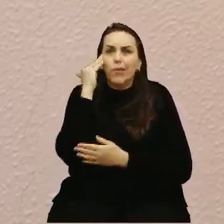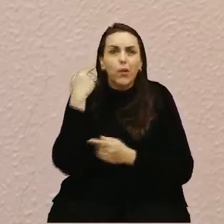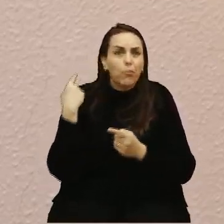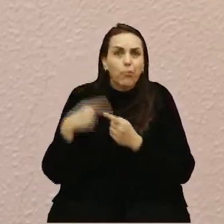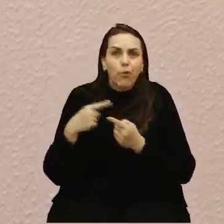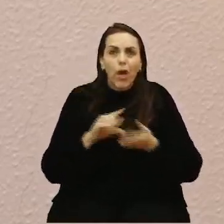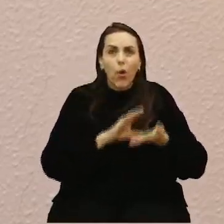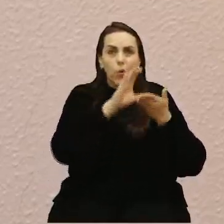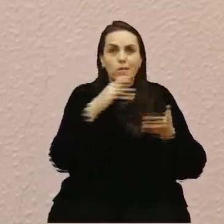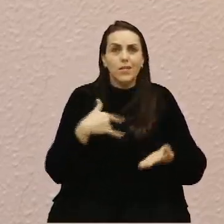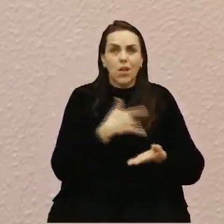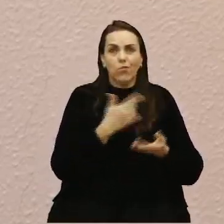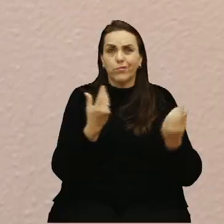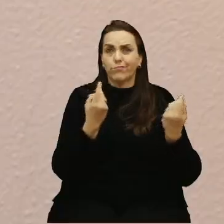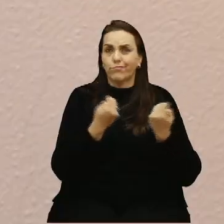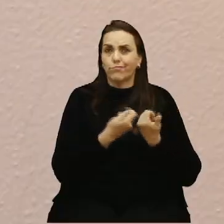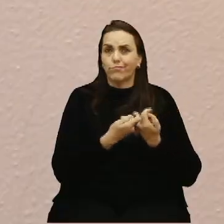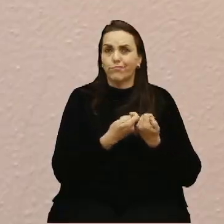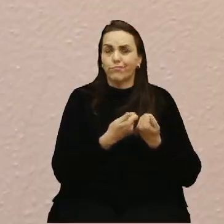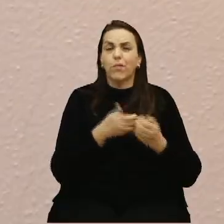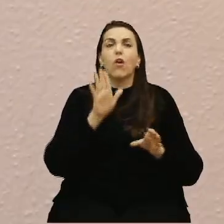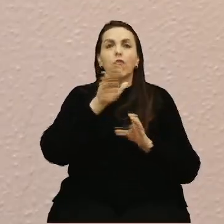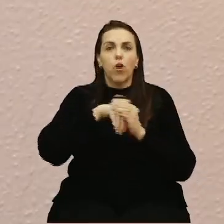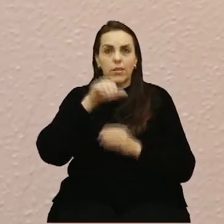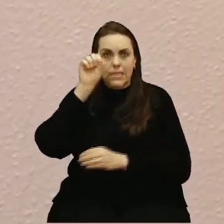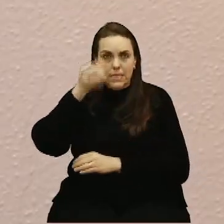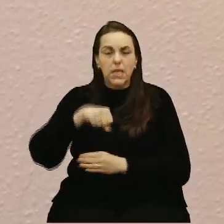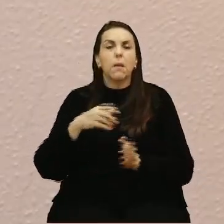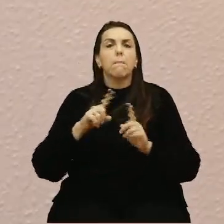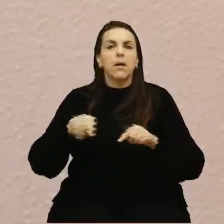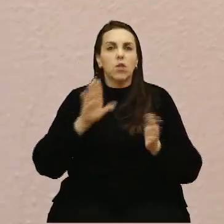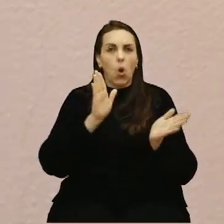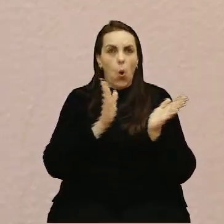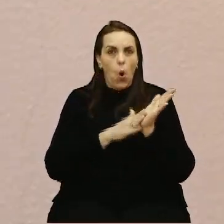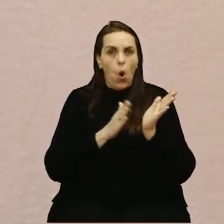ainda é tão frágil. Portanto, votaremos sim, mas estaremos cobrando